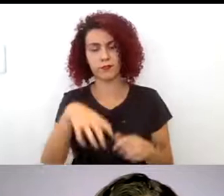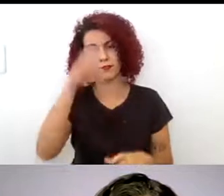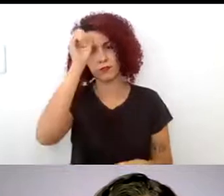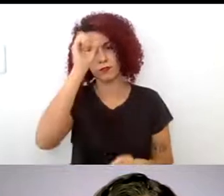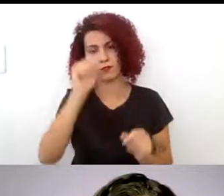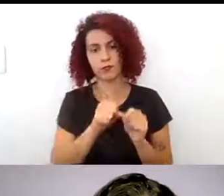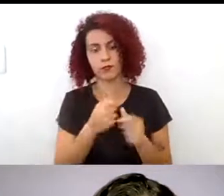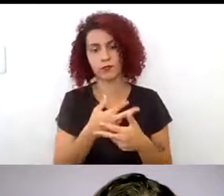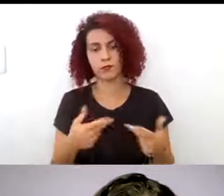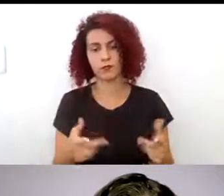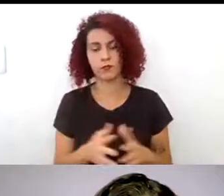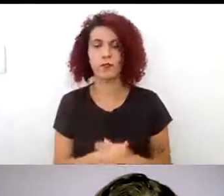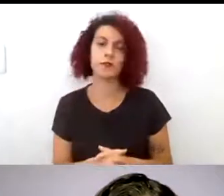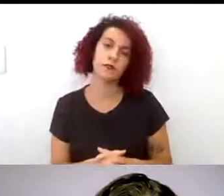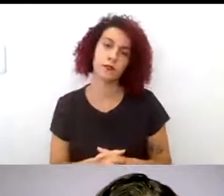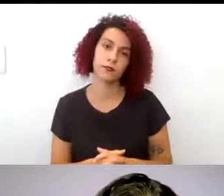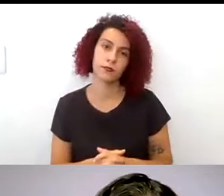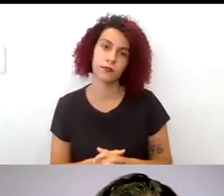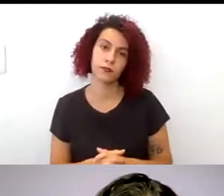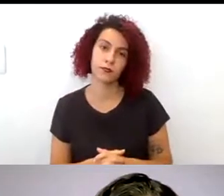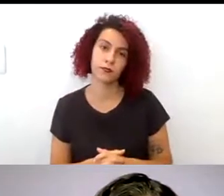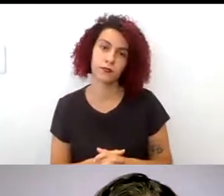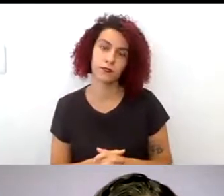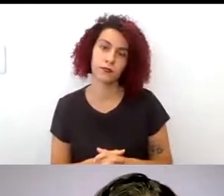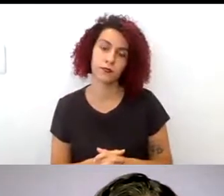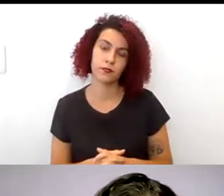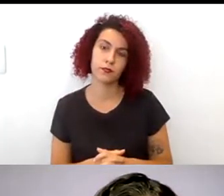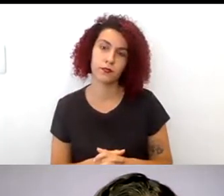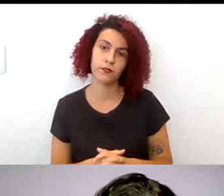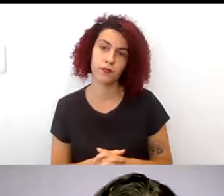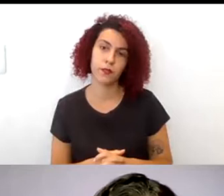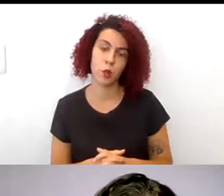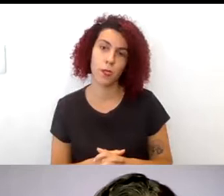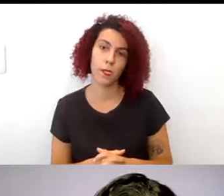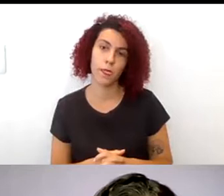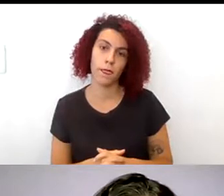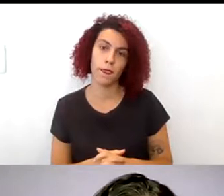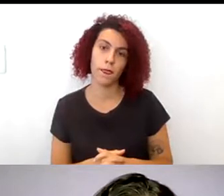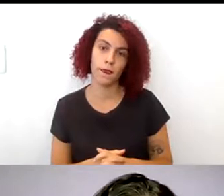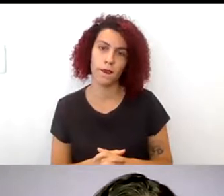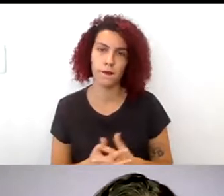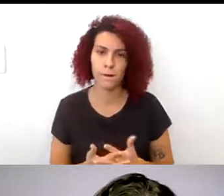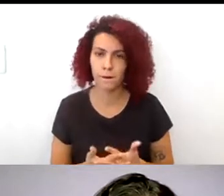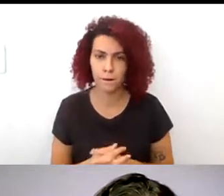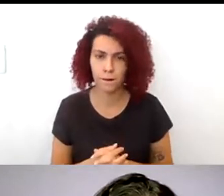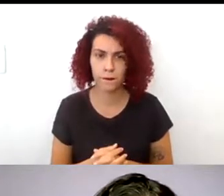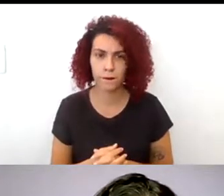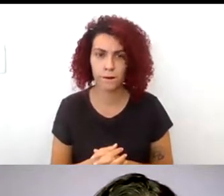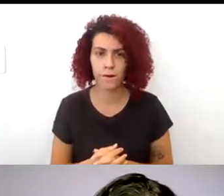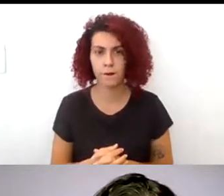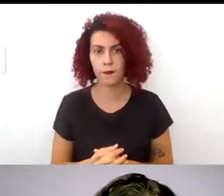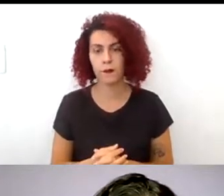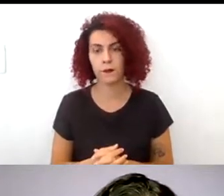um exercício gente que não dá para fazer na escola senão todo mundo vai ser reprovado meus meninos os professores vão brigar com os alunos mas a gente ainda vai conseguir mudar essa história da educação